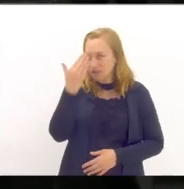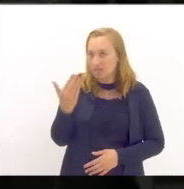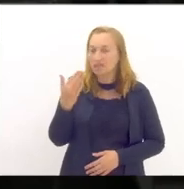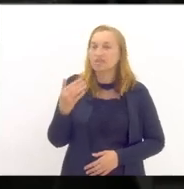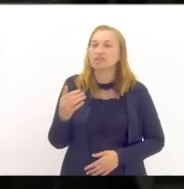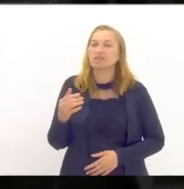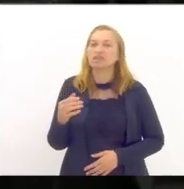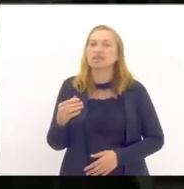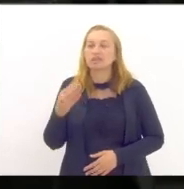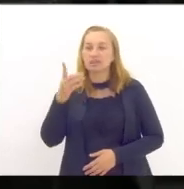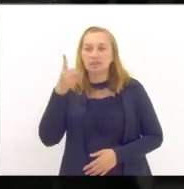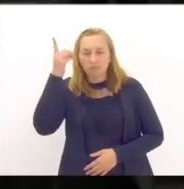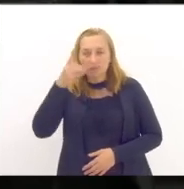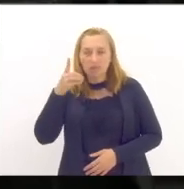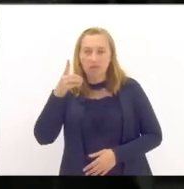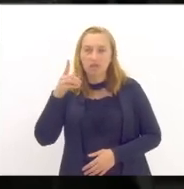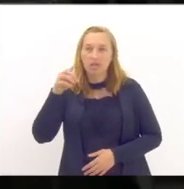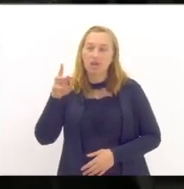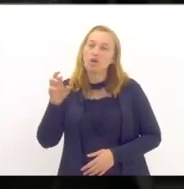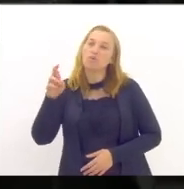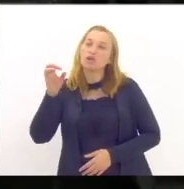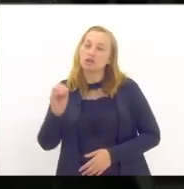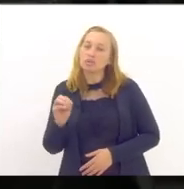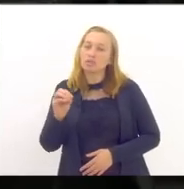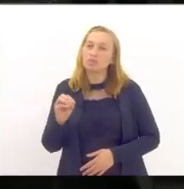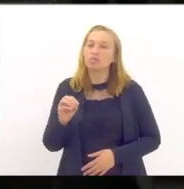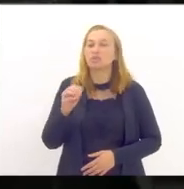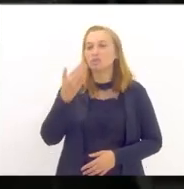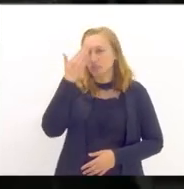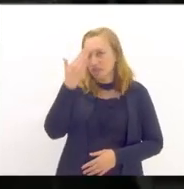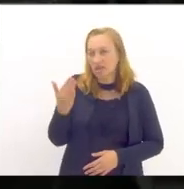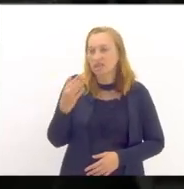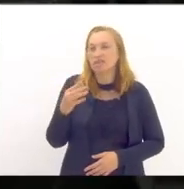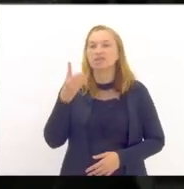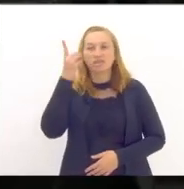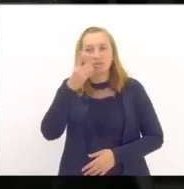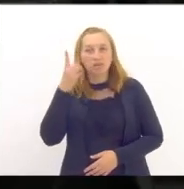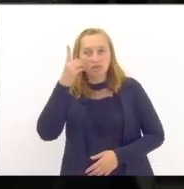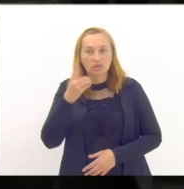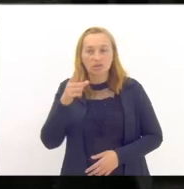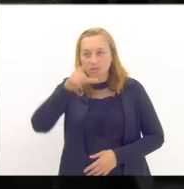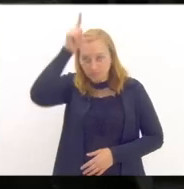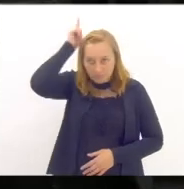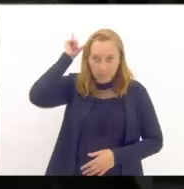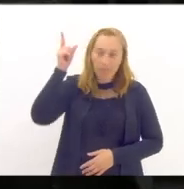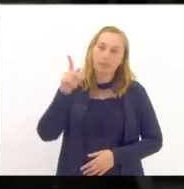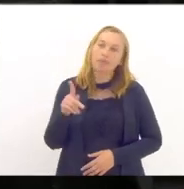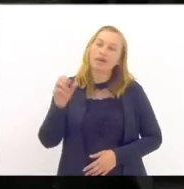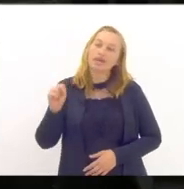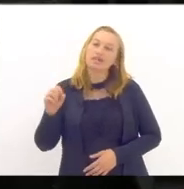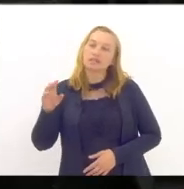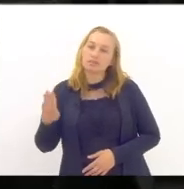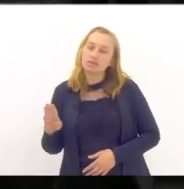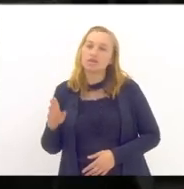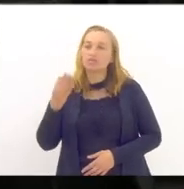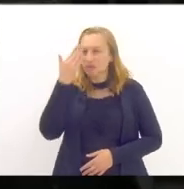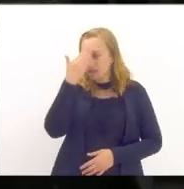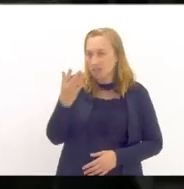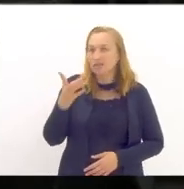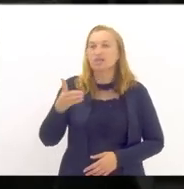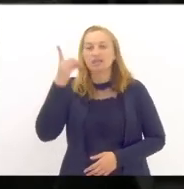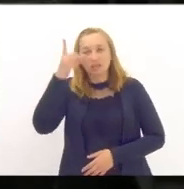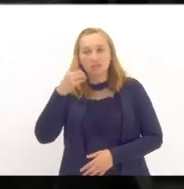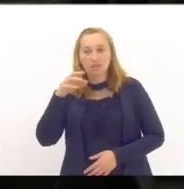obrigado. Deputado Eurico Júnior, do PV, muito obrigado. Deputado Luiz Paulo, do PSD, muito obrigado.